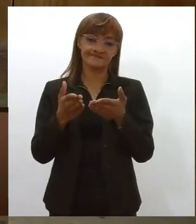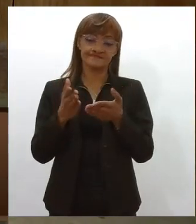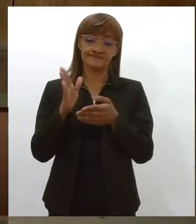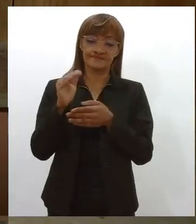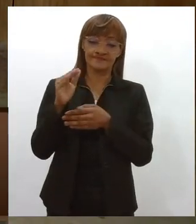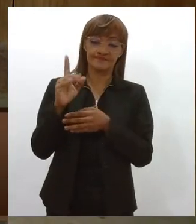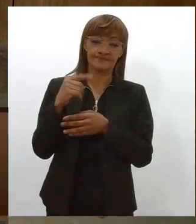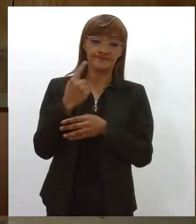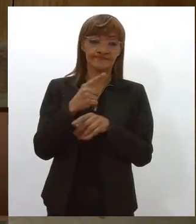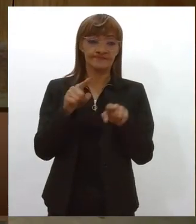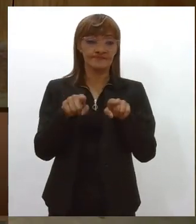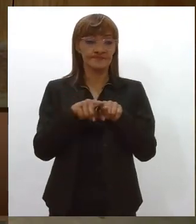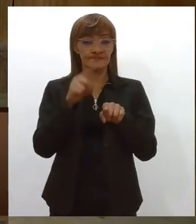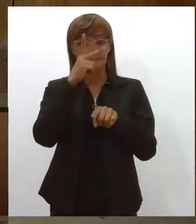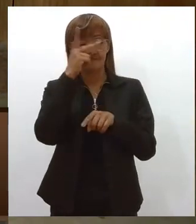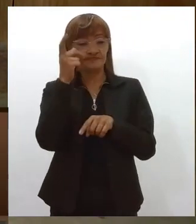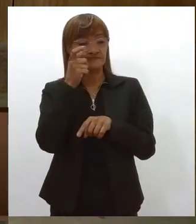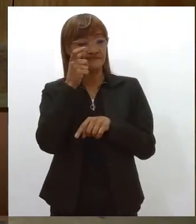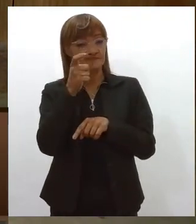nossos telespectadores.